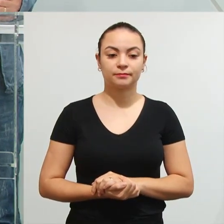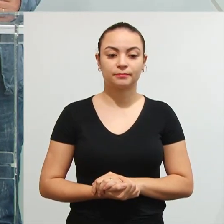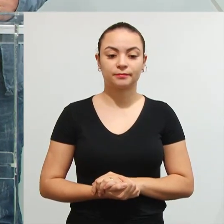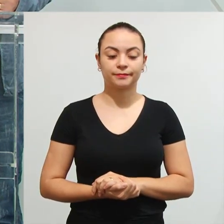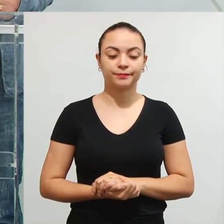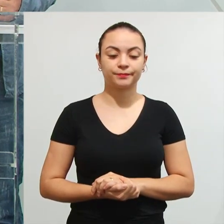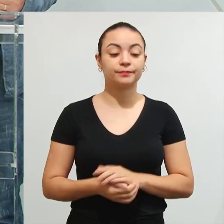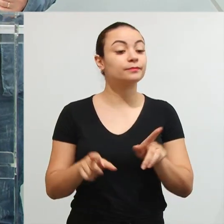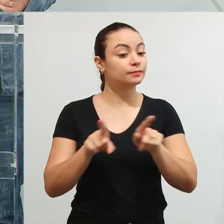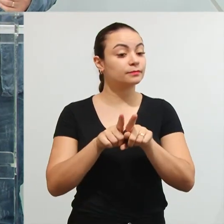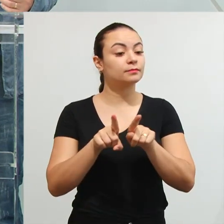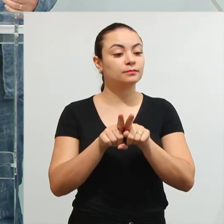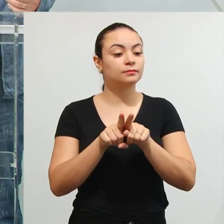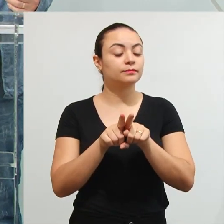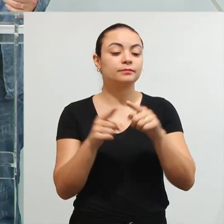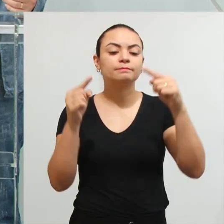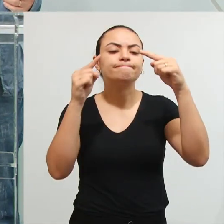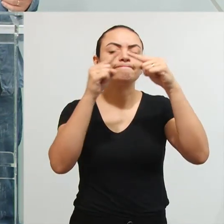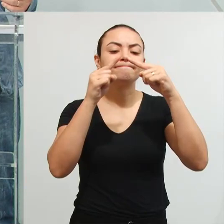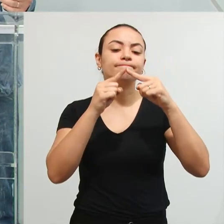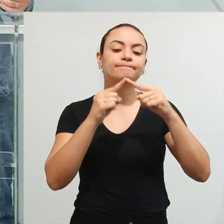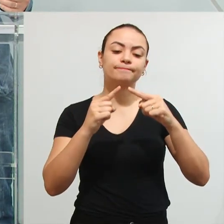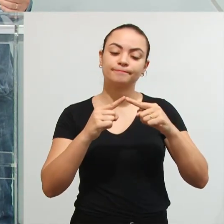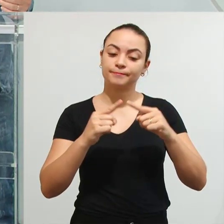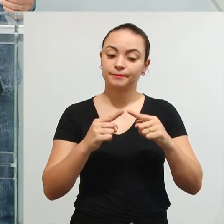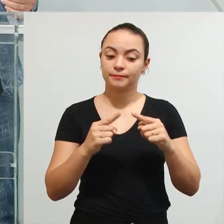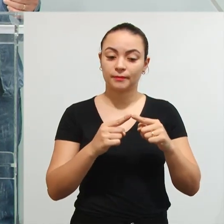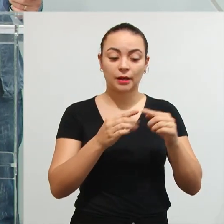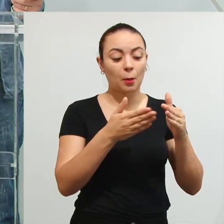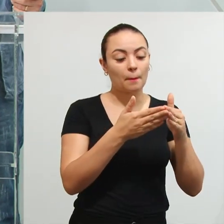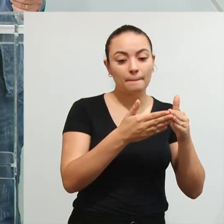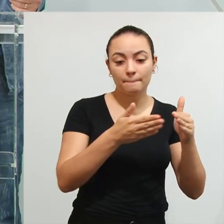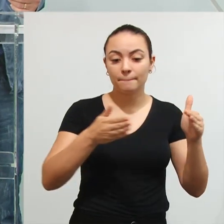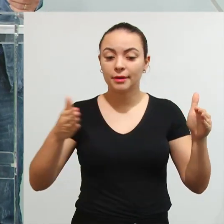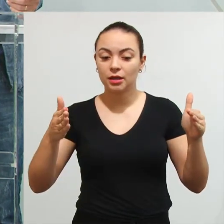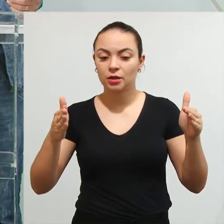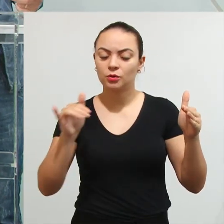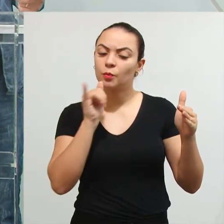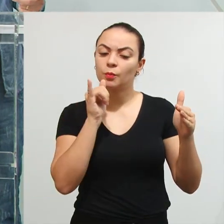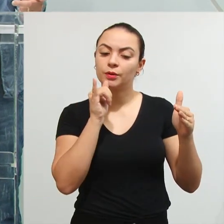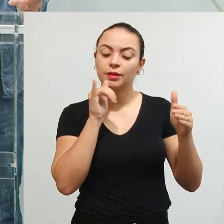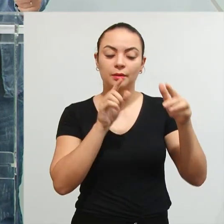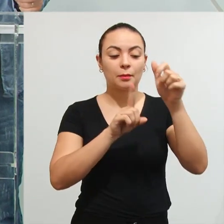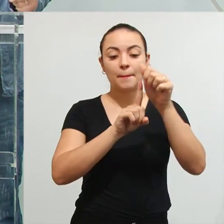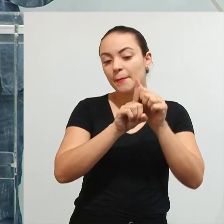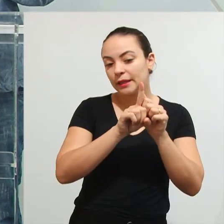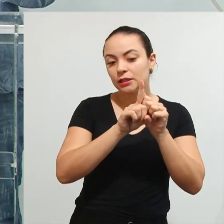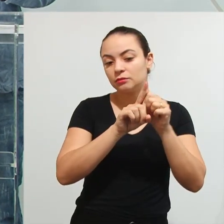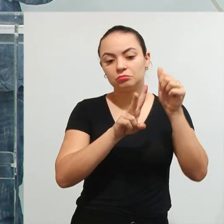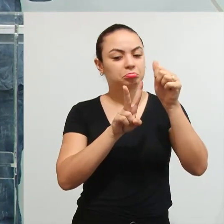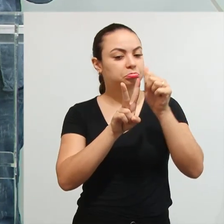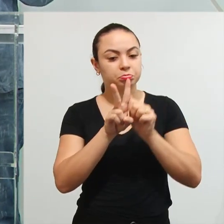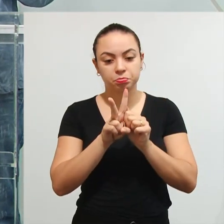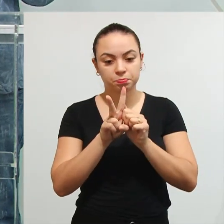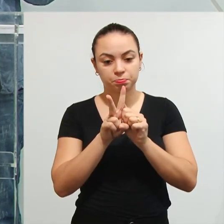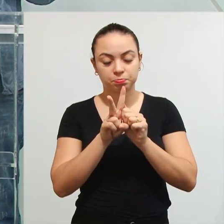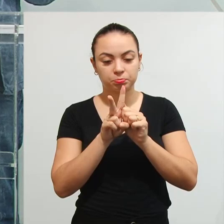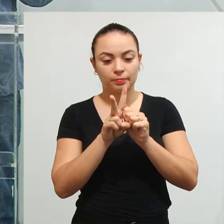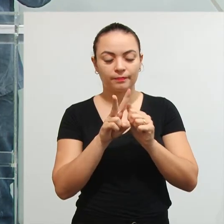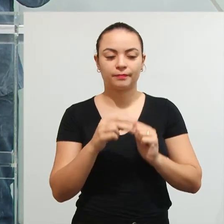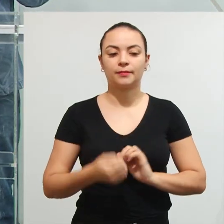período. Por exemplo, tantos por cento de juros ao mês, 2% de juros ao mês. O quanto que equivale